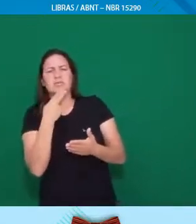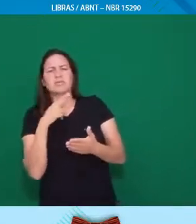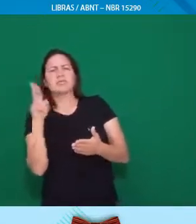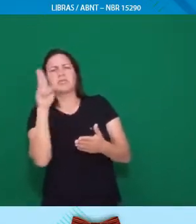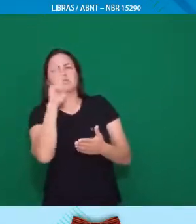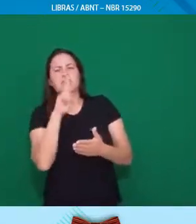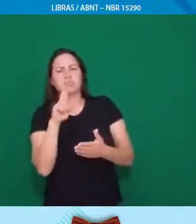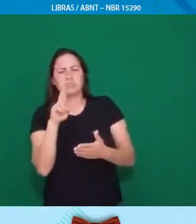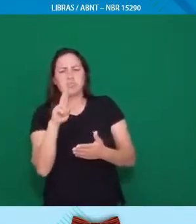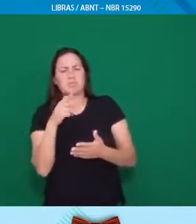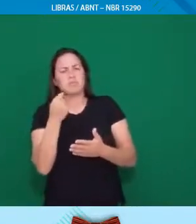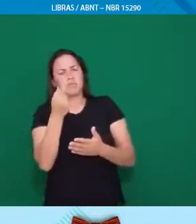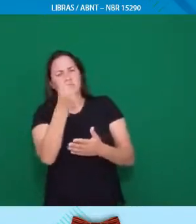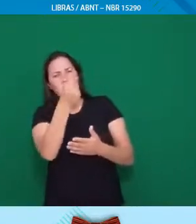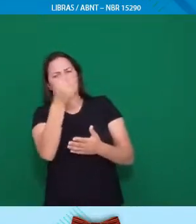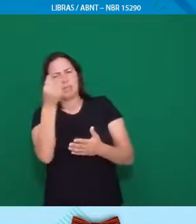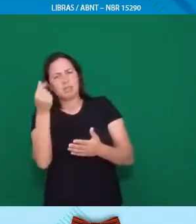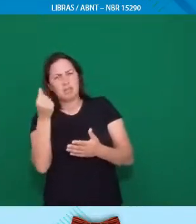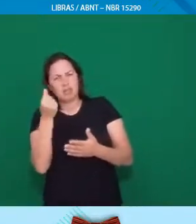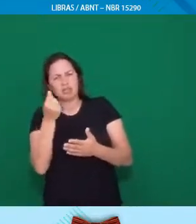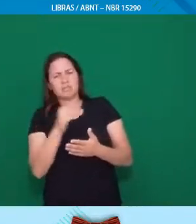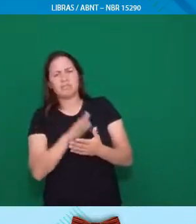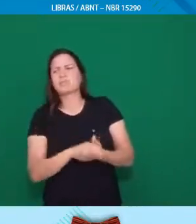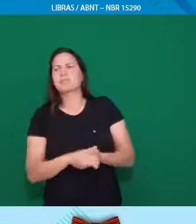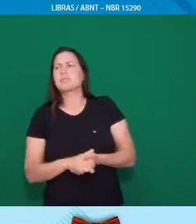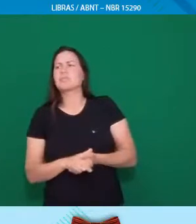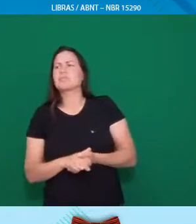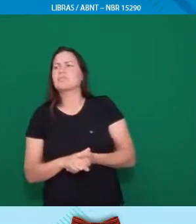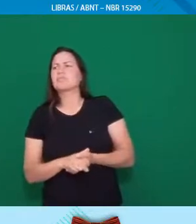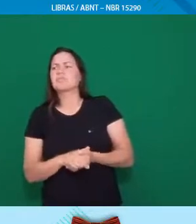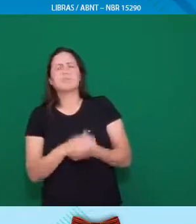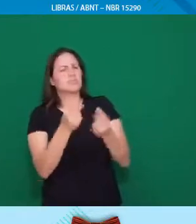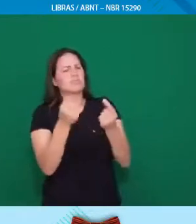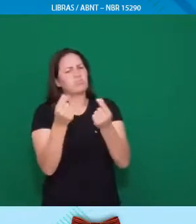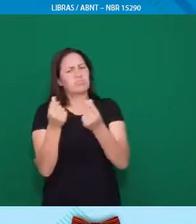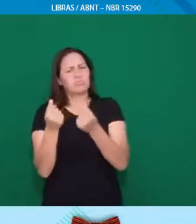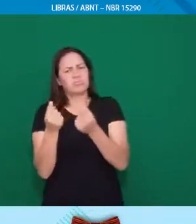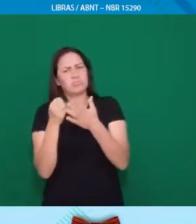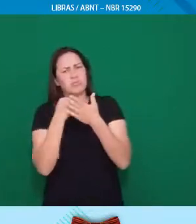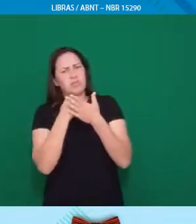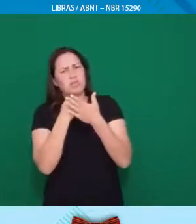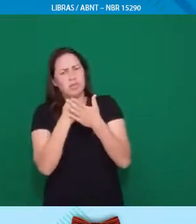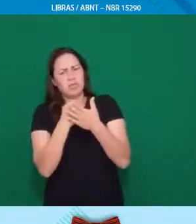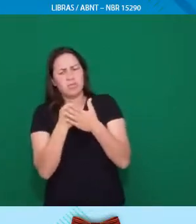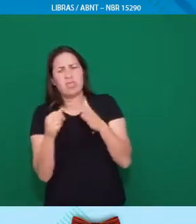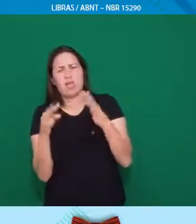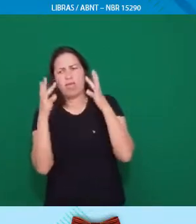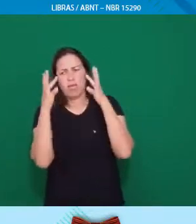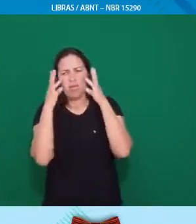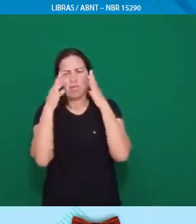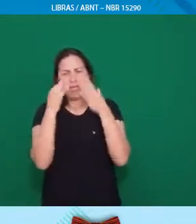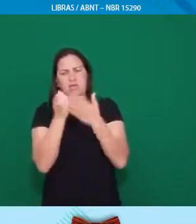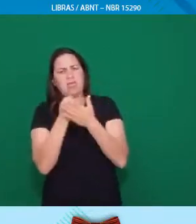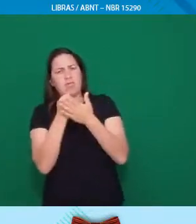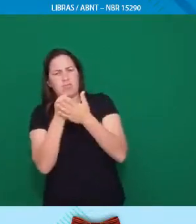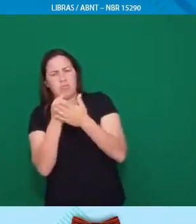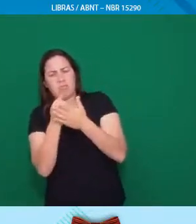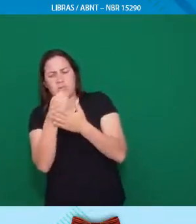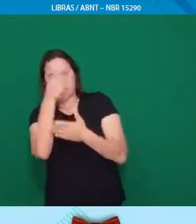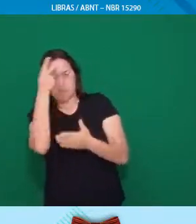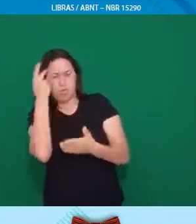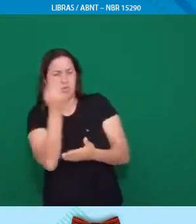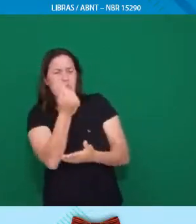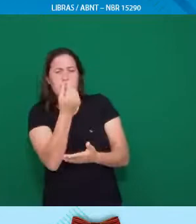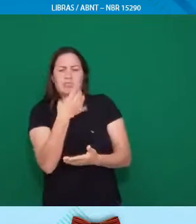que nós conseguimos ganhar o recurso para poder atender aqueles que não têm